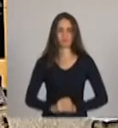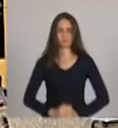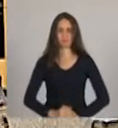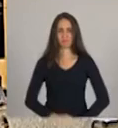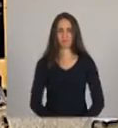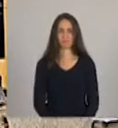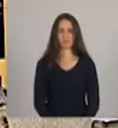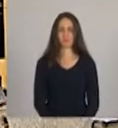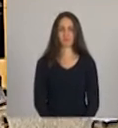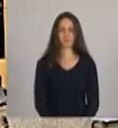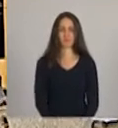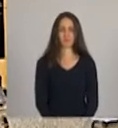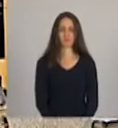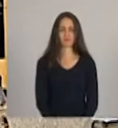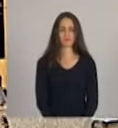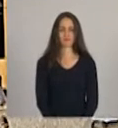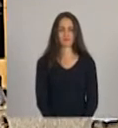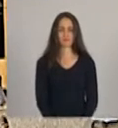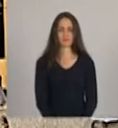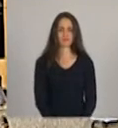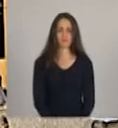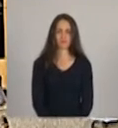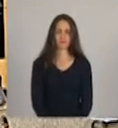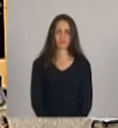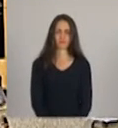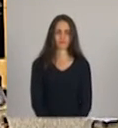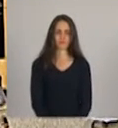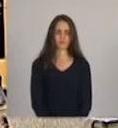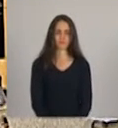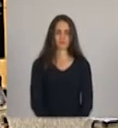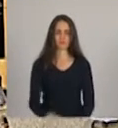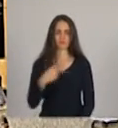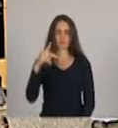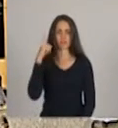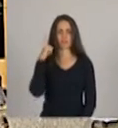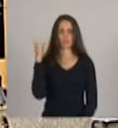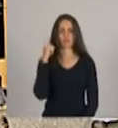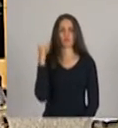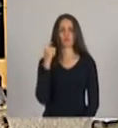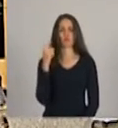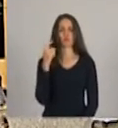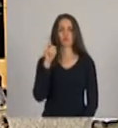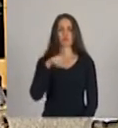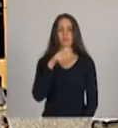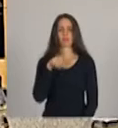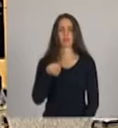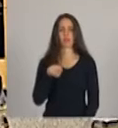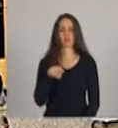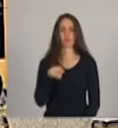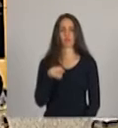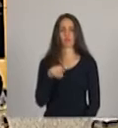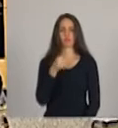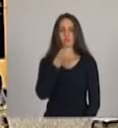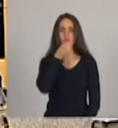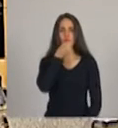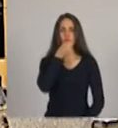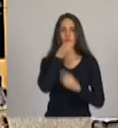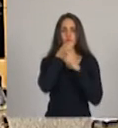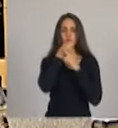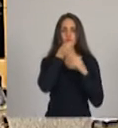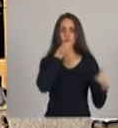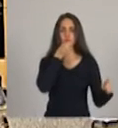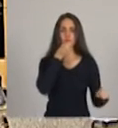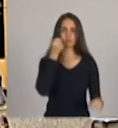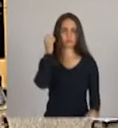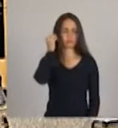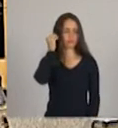Pode chamar o próximo. Pode chamar o próximo. Deputado Emílio, seu som foi cancelado aí. Liga seu som. Depois do Rafael. Eu também